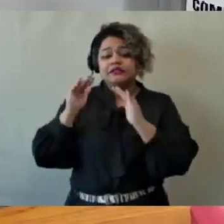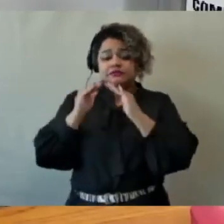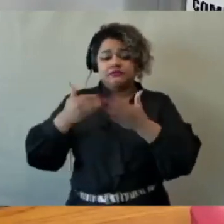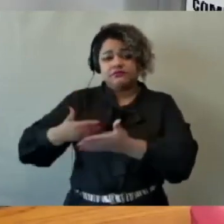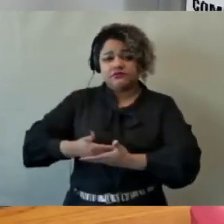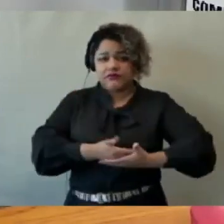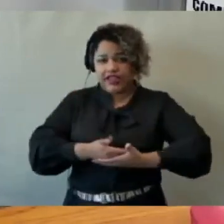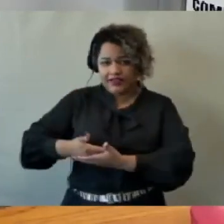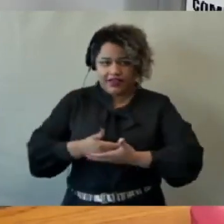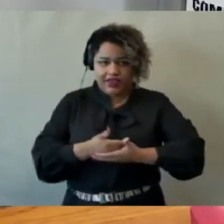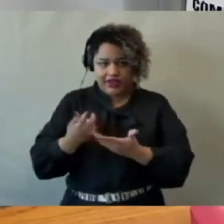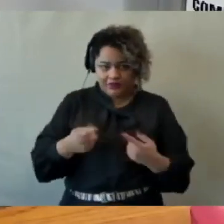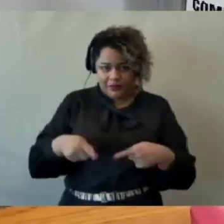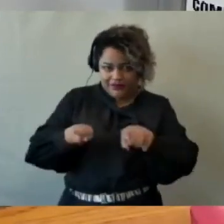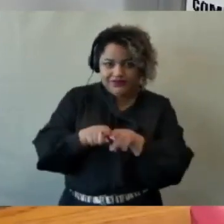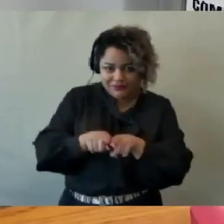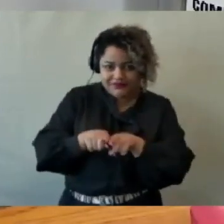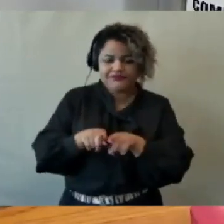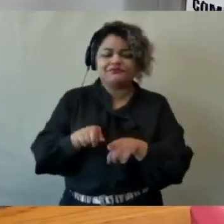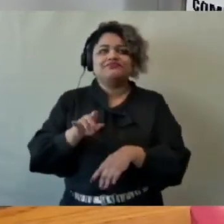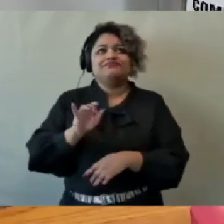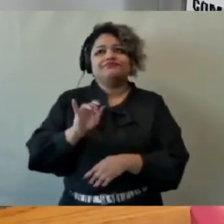para muitas pessoas aqui.